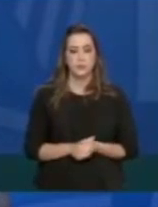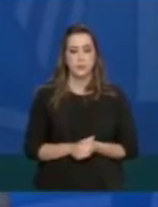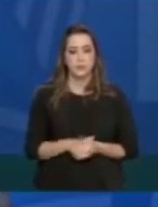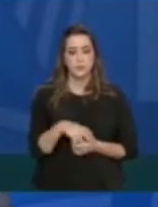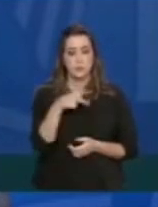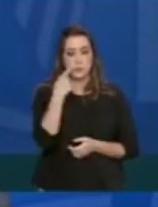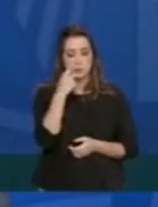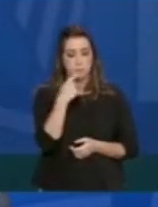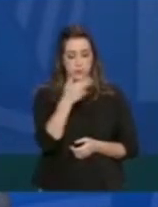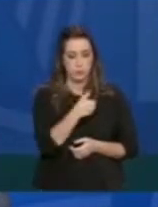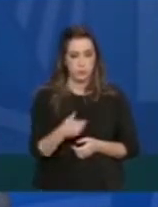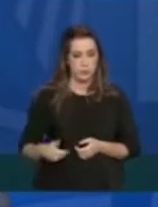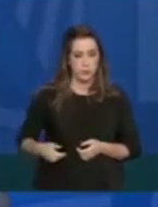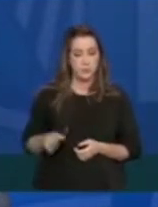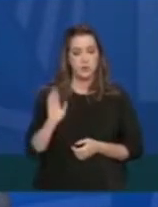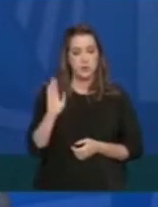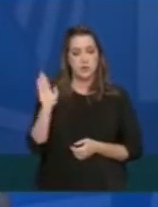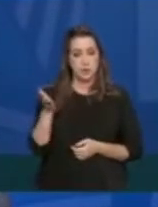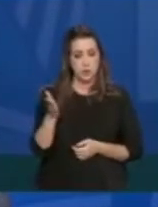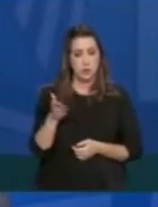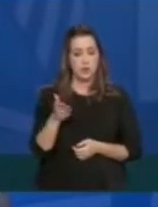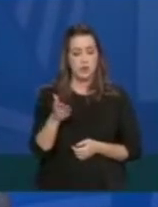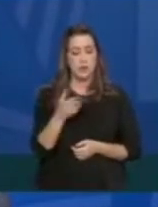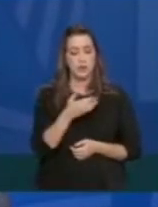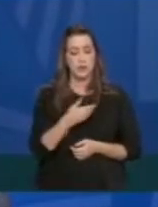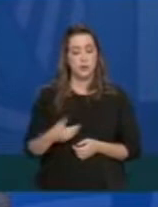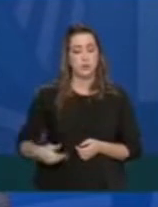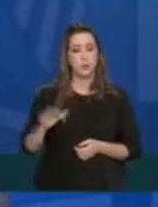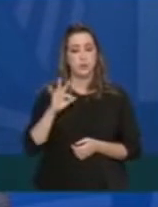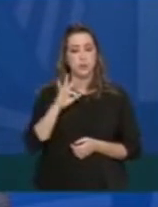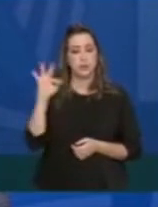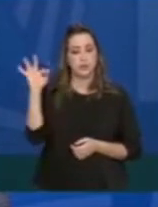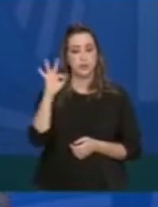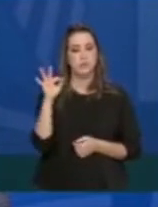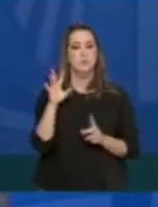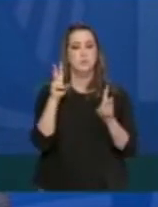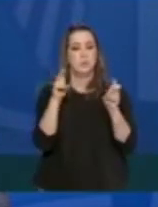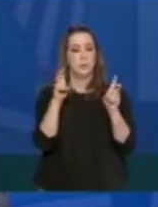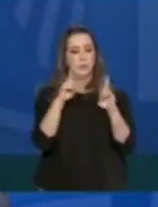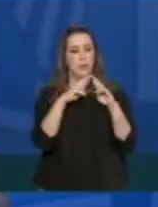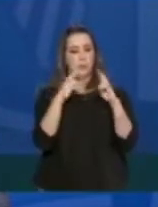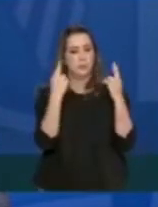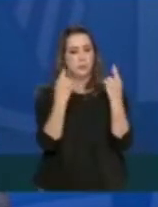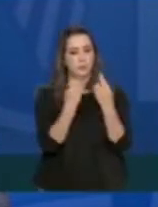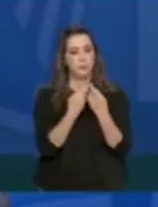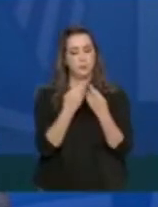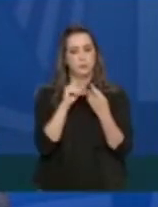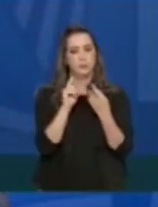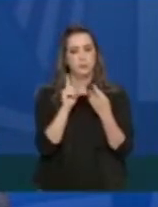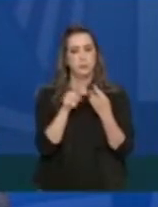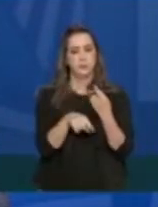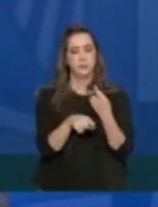Políticas públicas já realizadas pelo governo federal, e isso foi abordado na reunião,